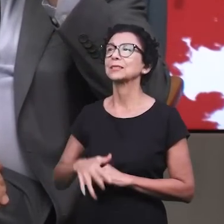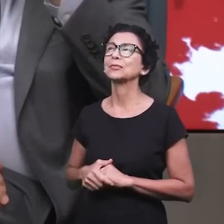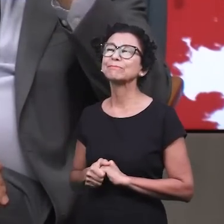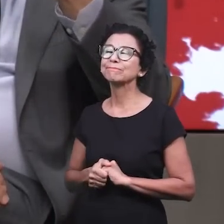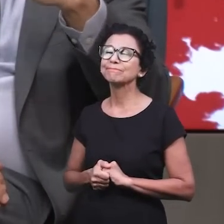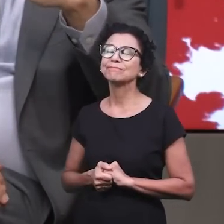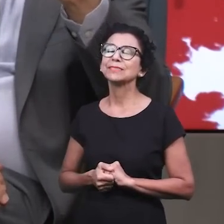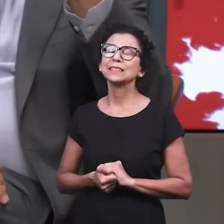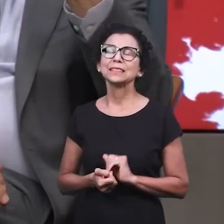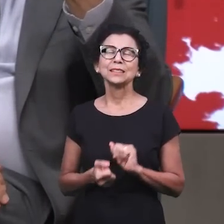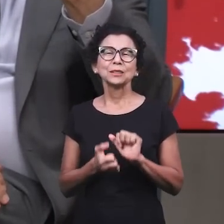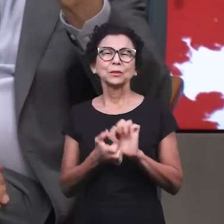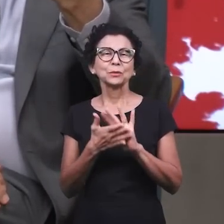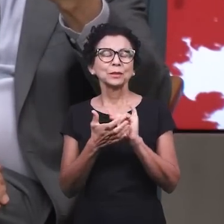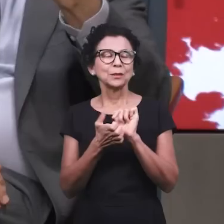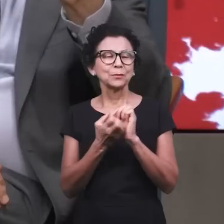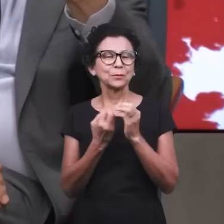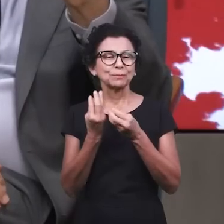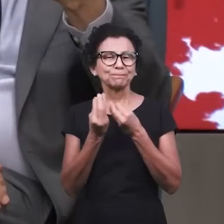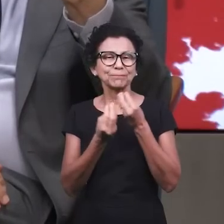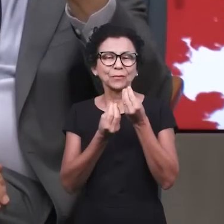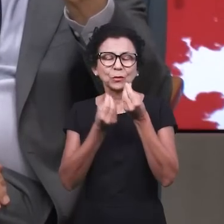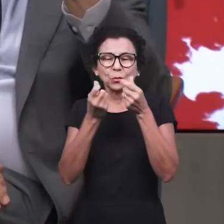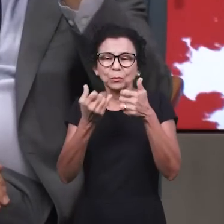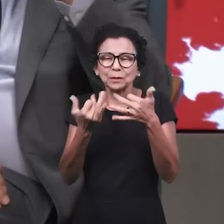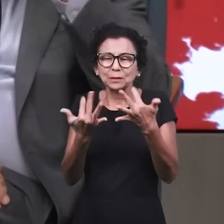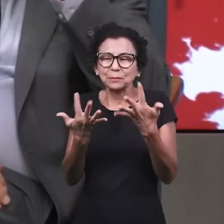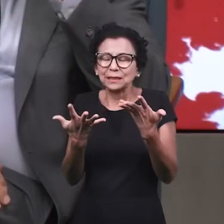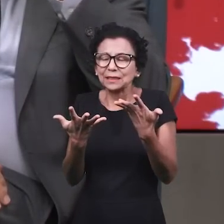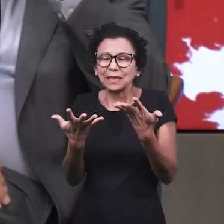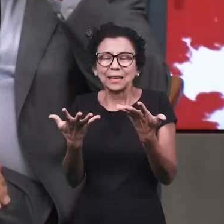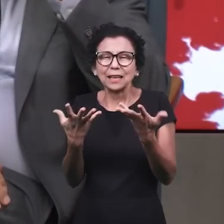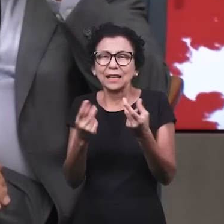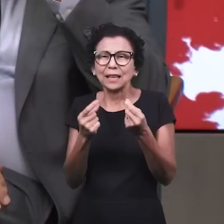ele é uma expressão de alma remida.